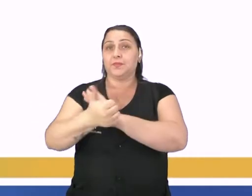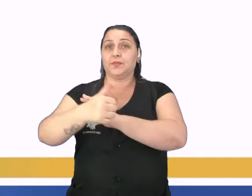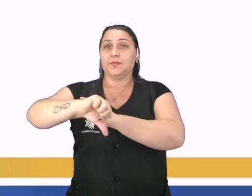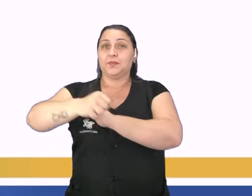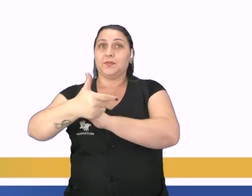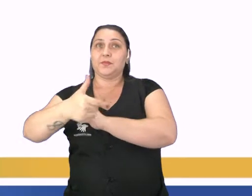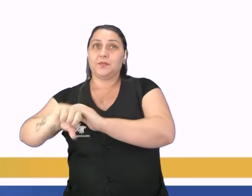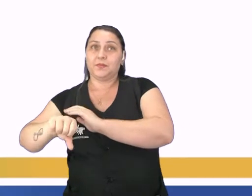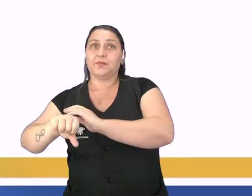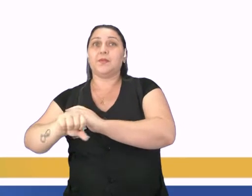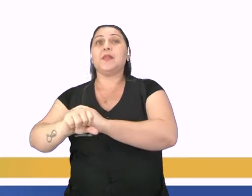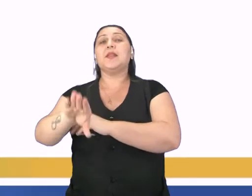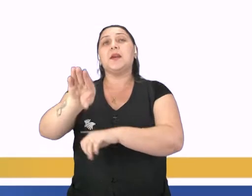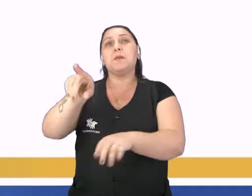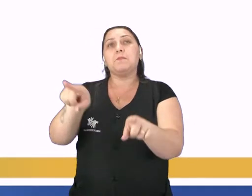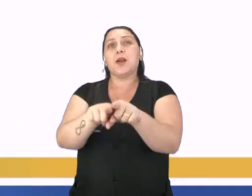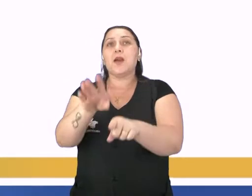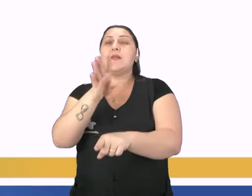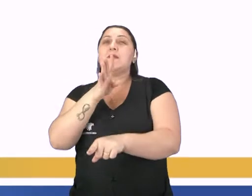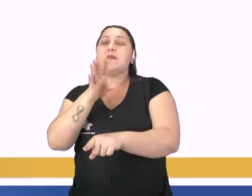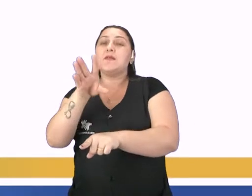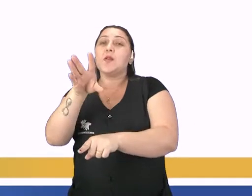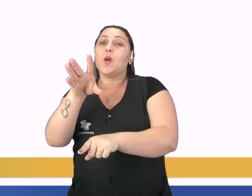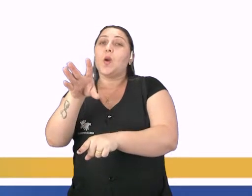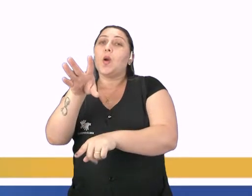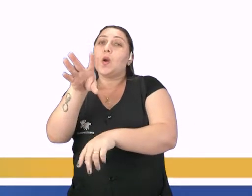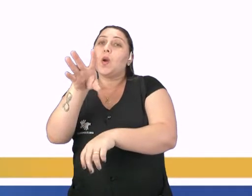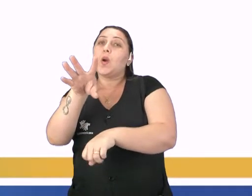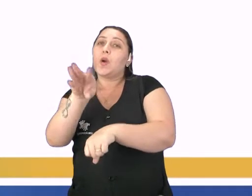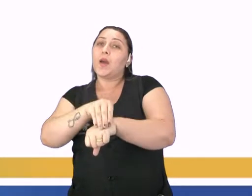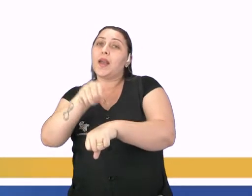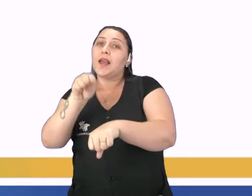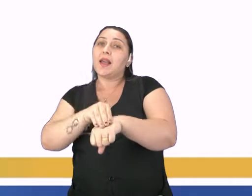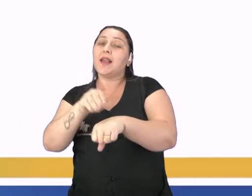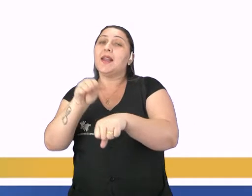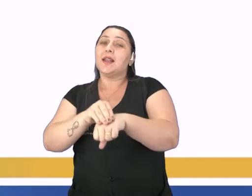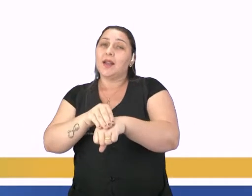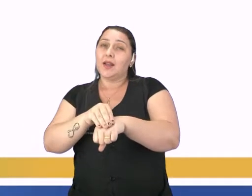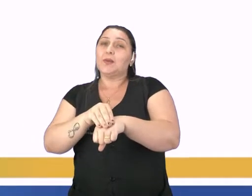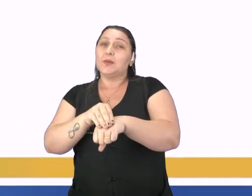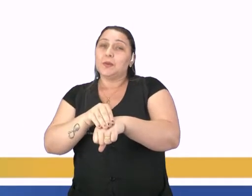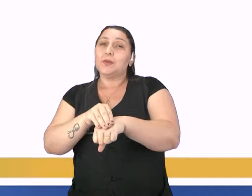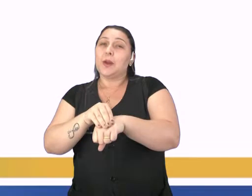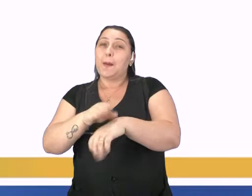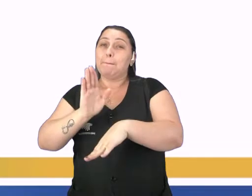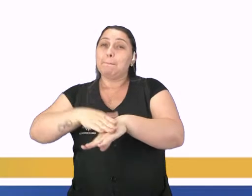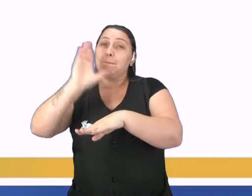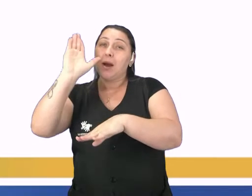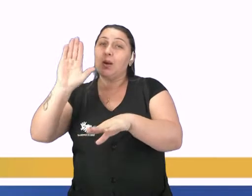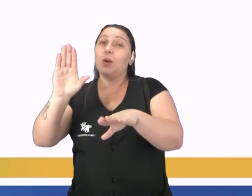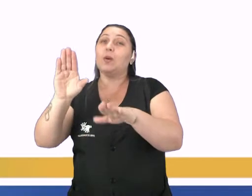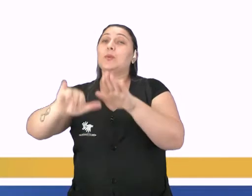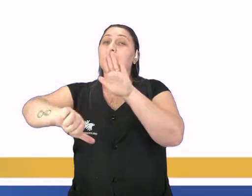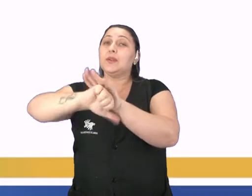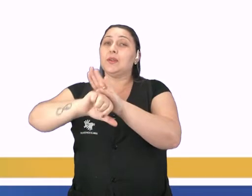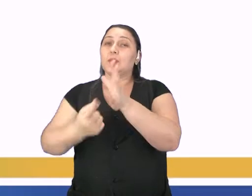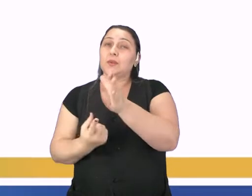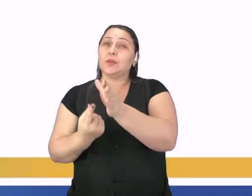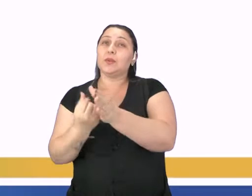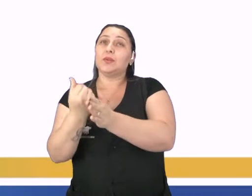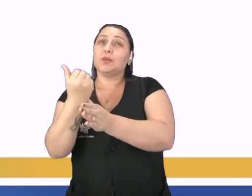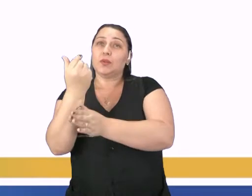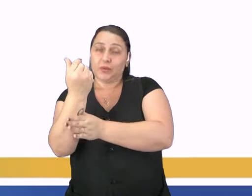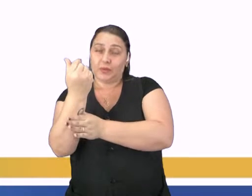de 1929, também conhecida como a Grande Depressão, foi a maior crise do capitalismo financeiro. O